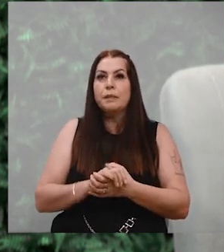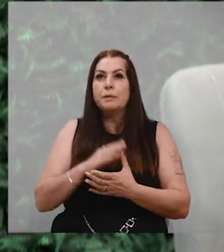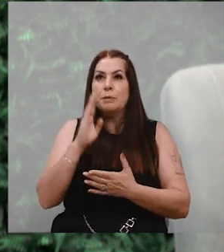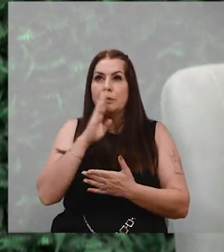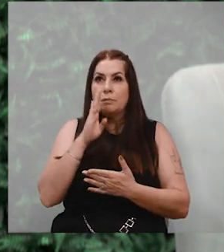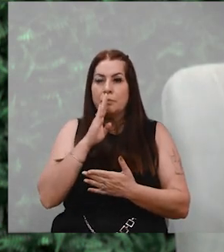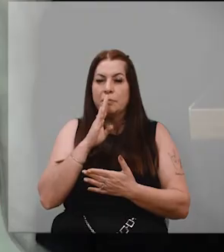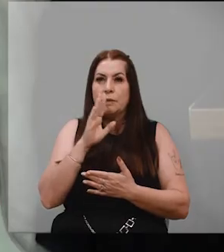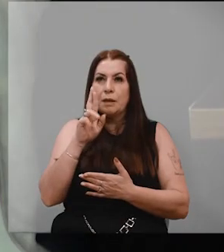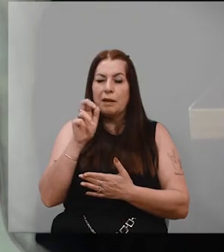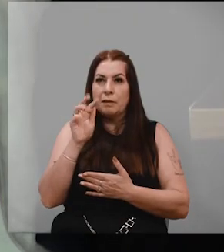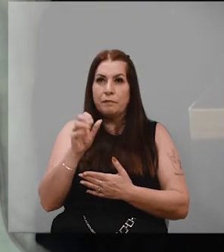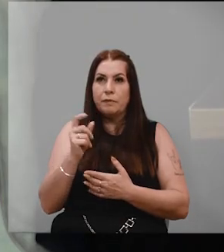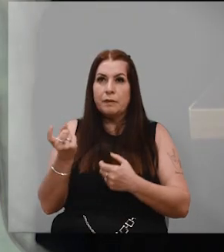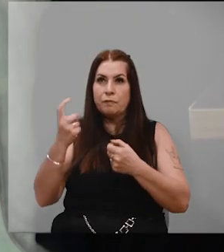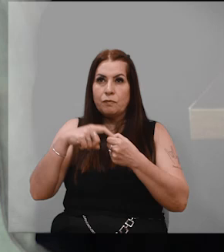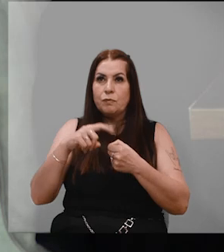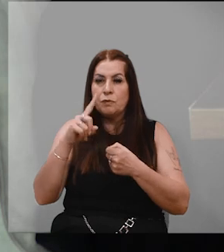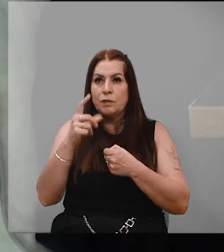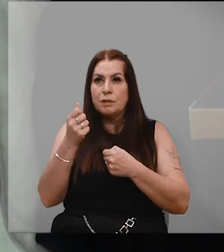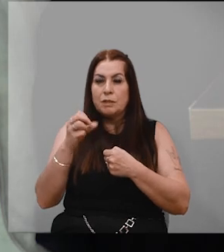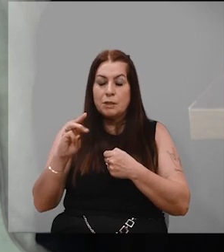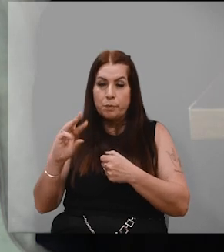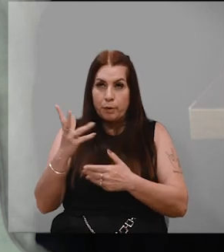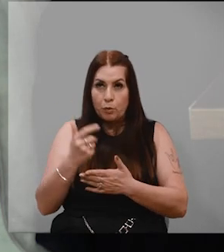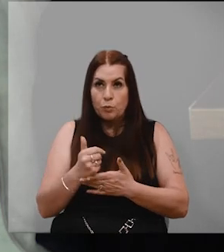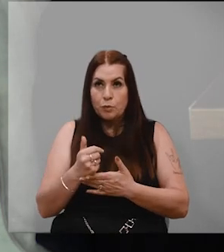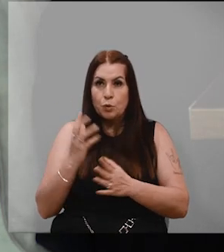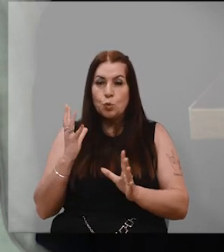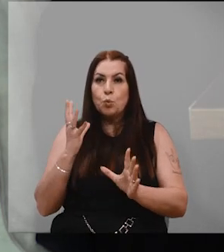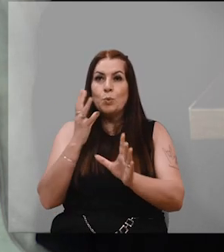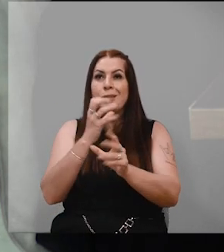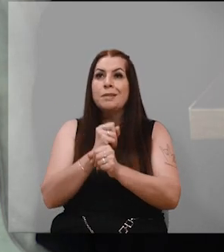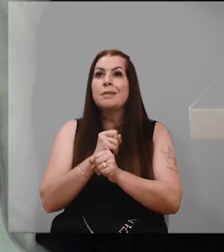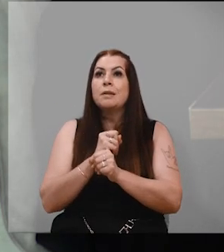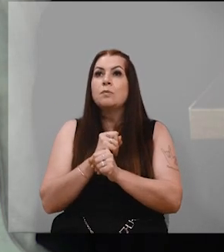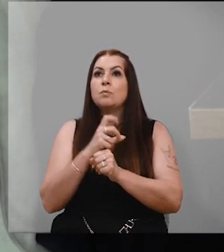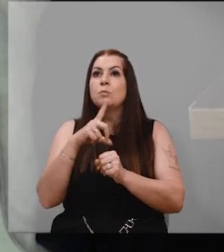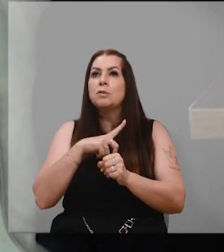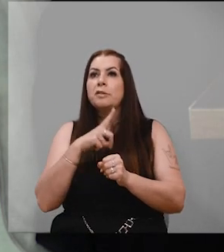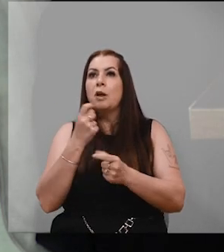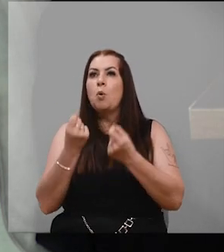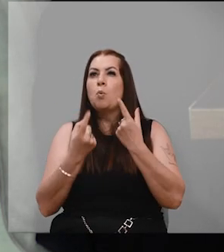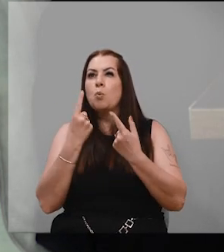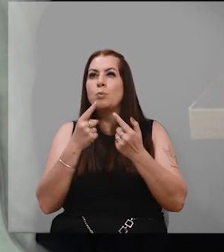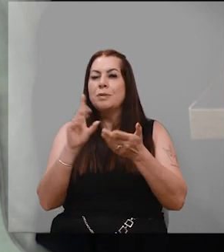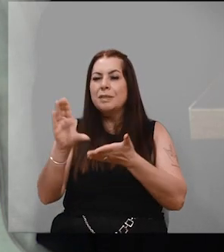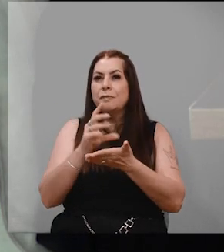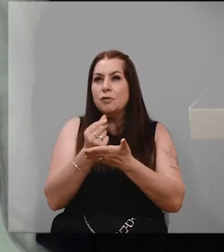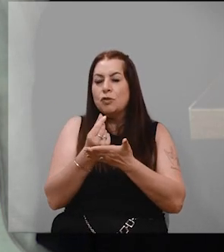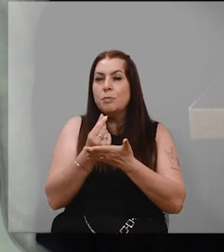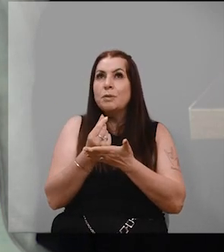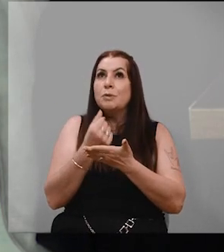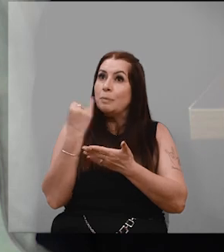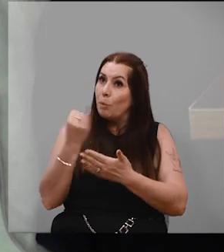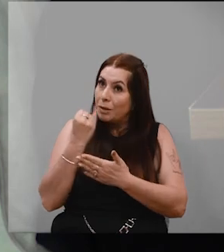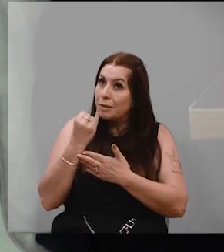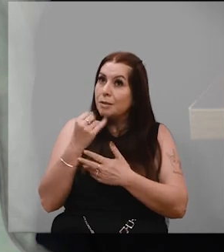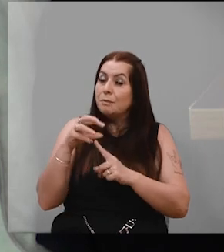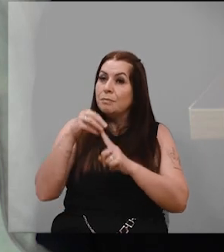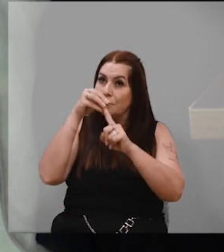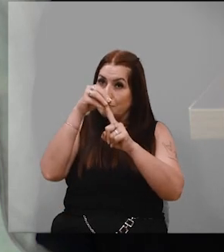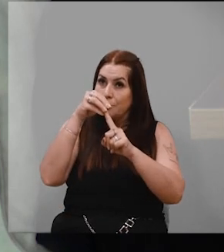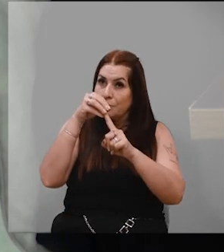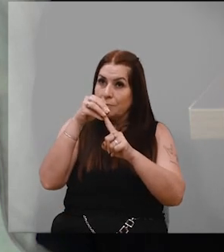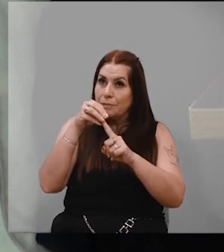executivo. Bem rapidamente, Rafa, foi devolvido 16 milhões, né, num total, mas tivemos alguns investimentos importantes e eu